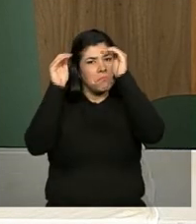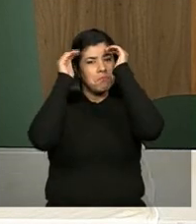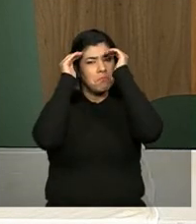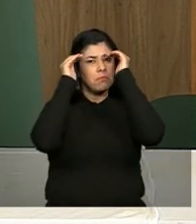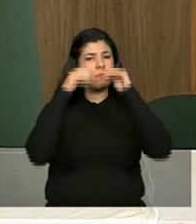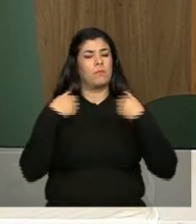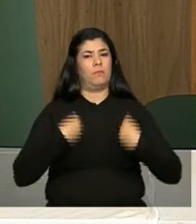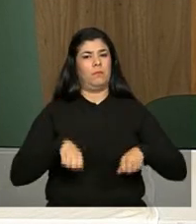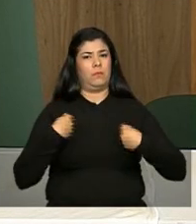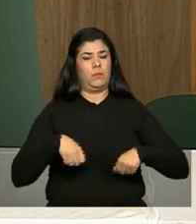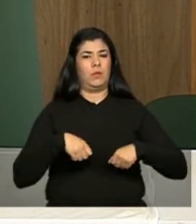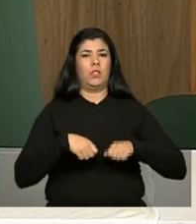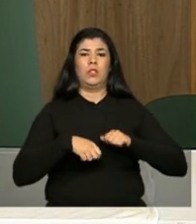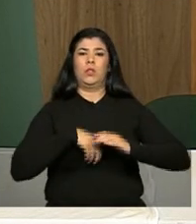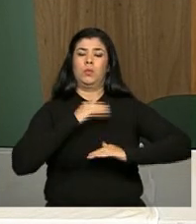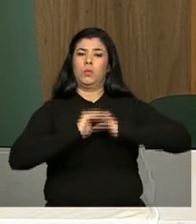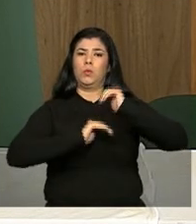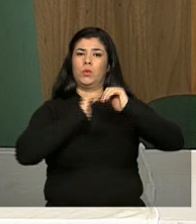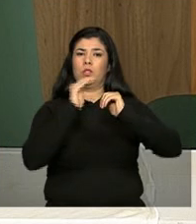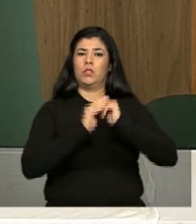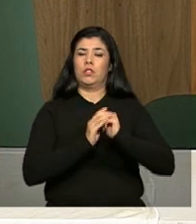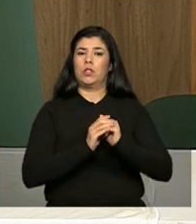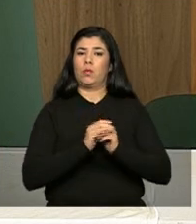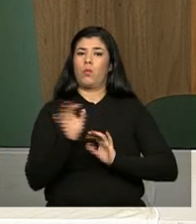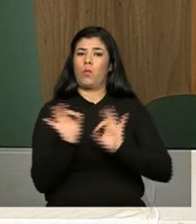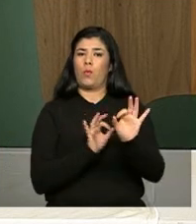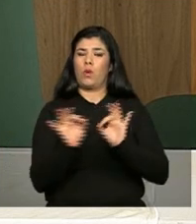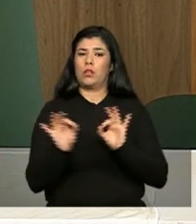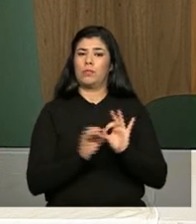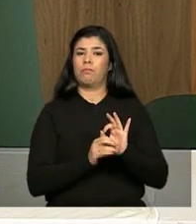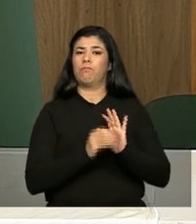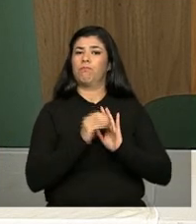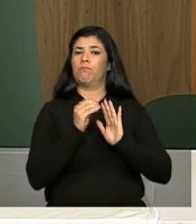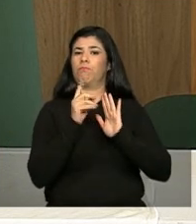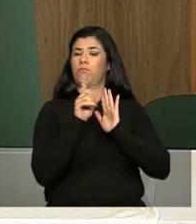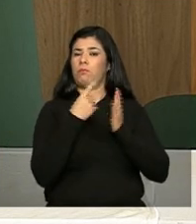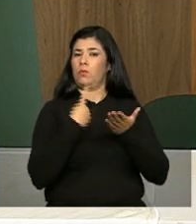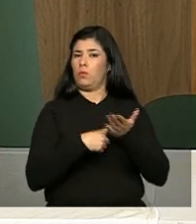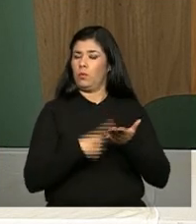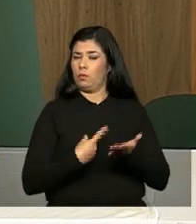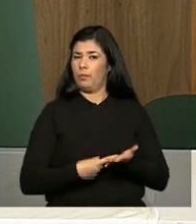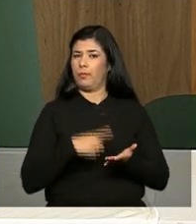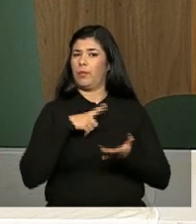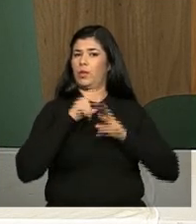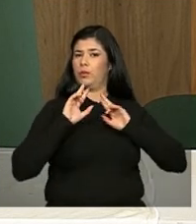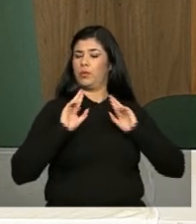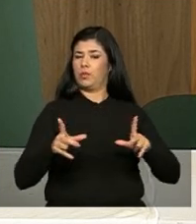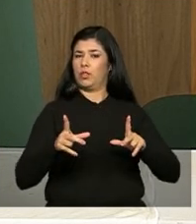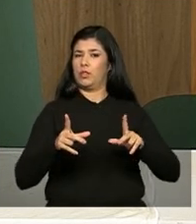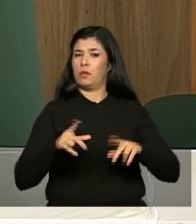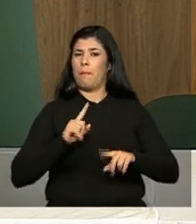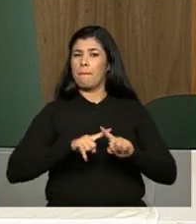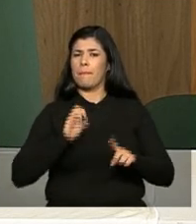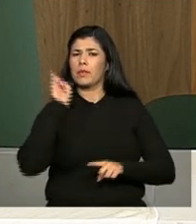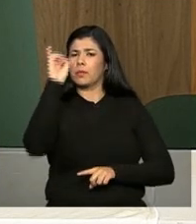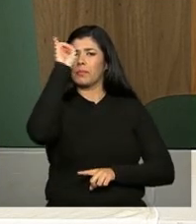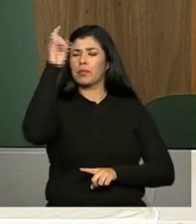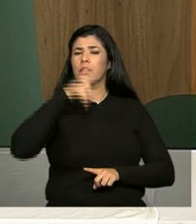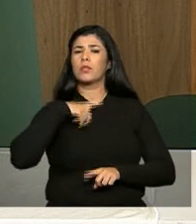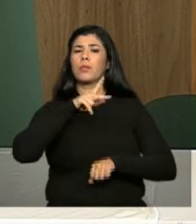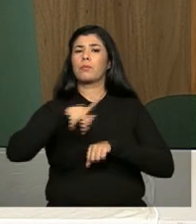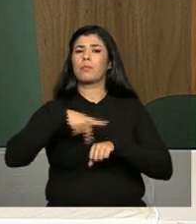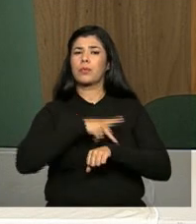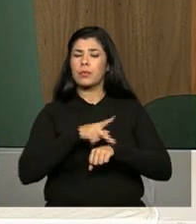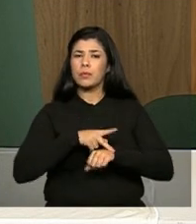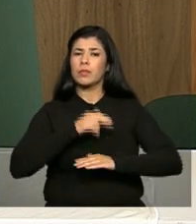construir uma agenda de convergência que é fundamental para o país poder construindo essa convergência